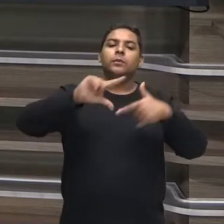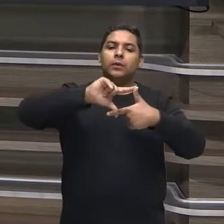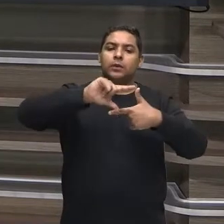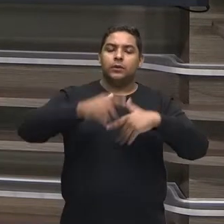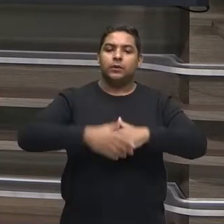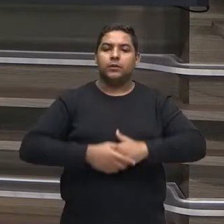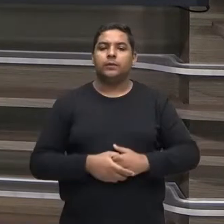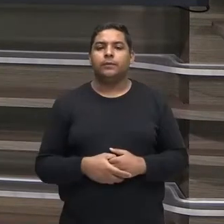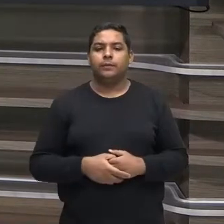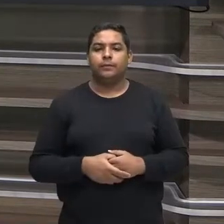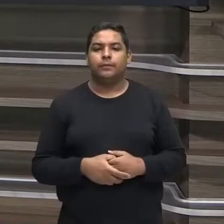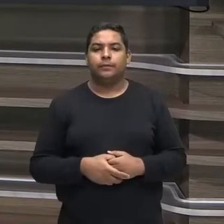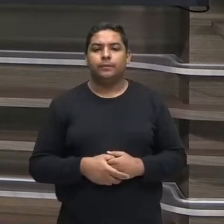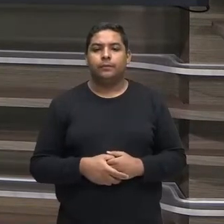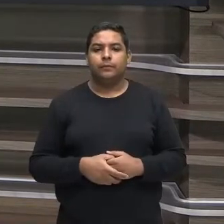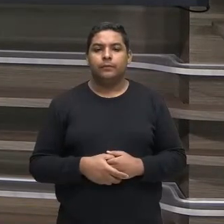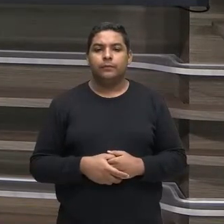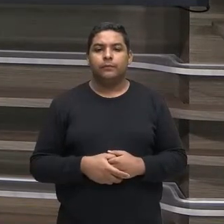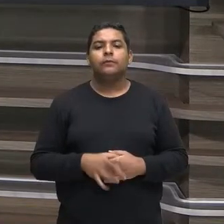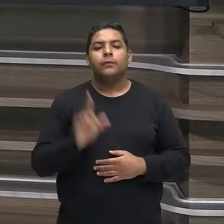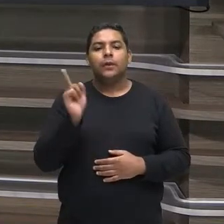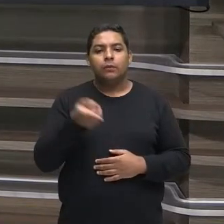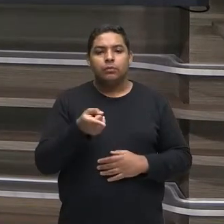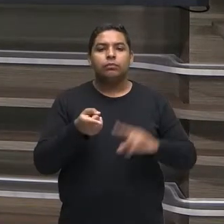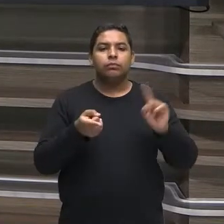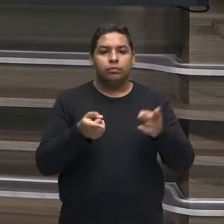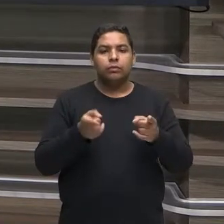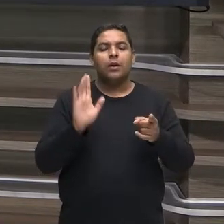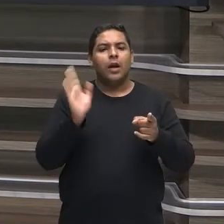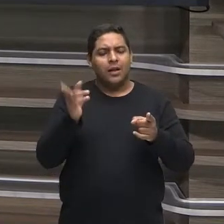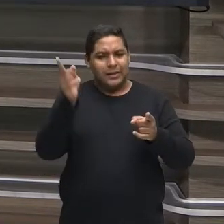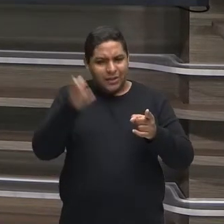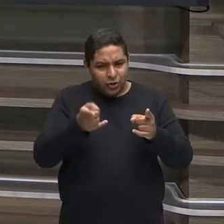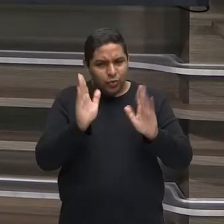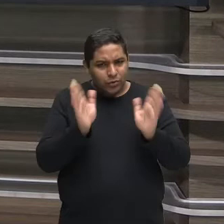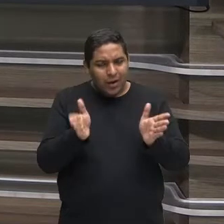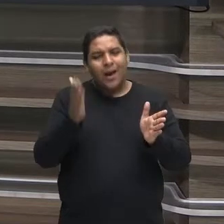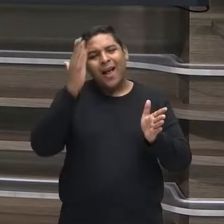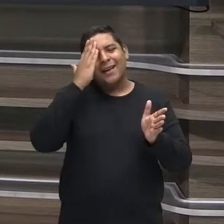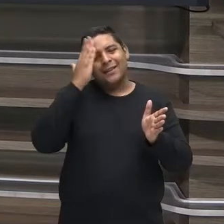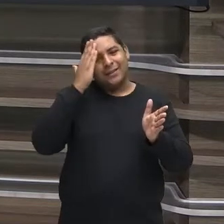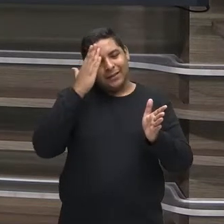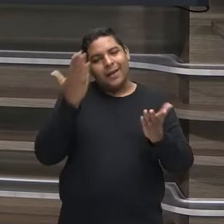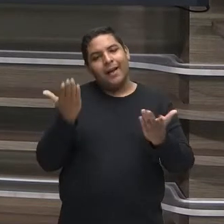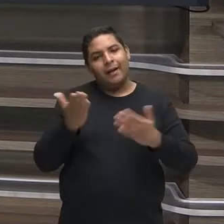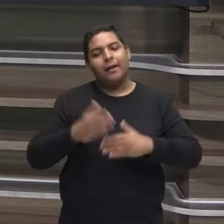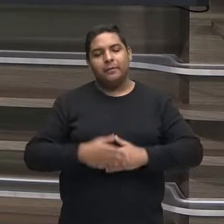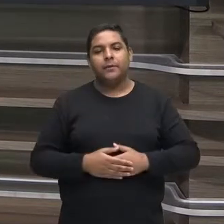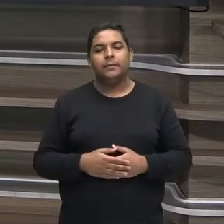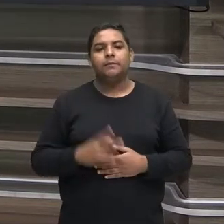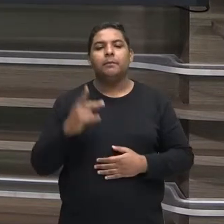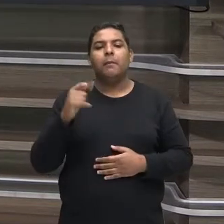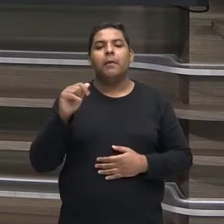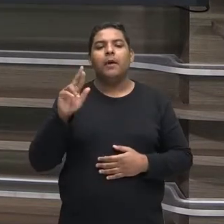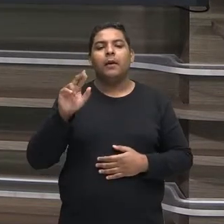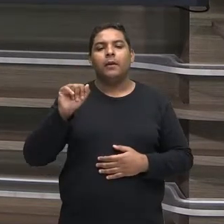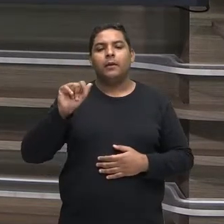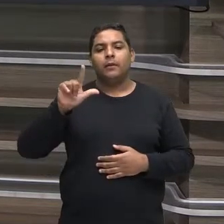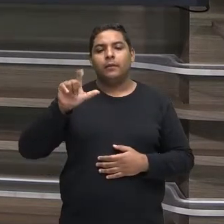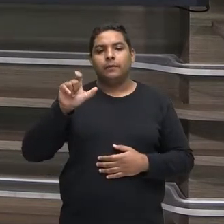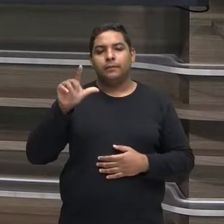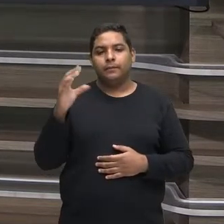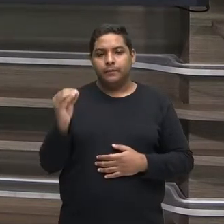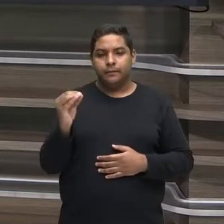lado, identificando o lado com um riscozinho. Eu vou, olha, onde tem? Se tiver um risco aqui, outro risco aqui, beleza. Eles possuem a